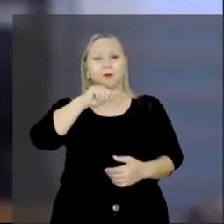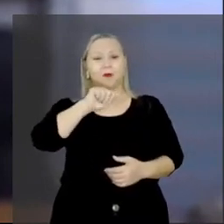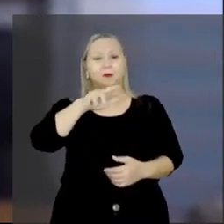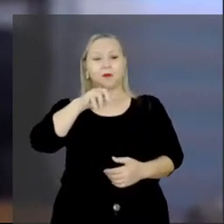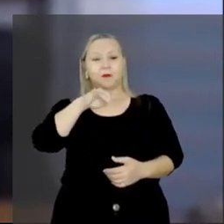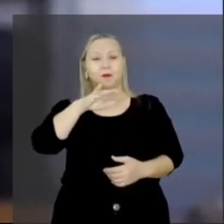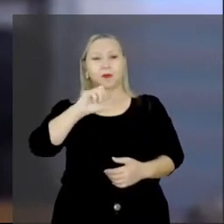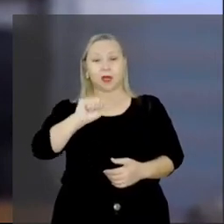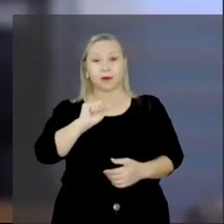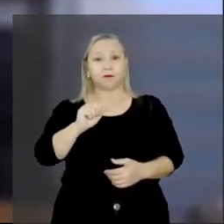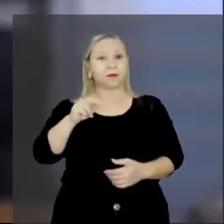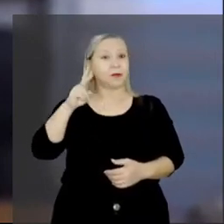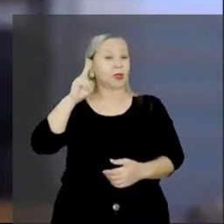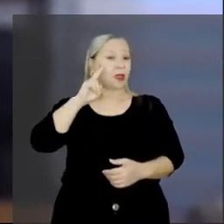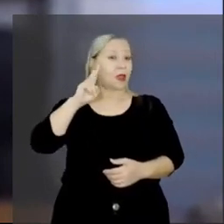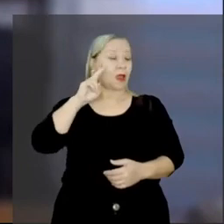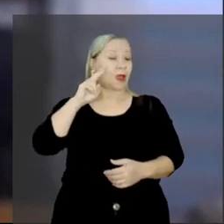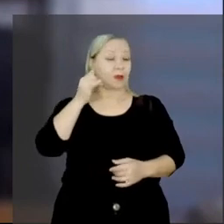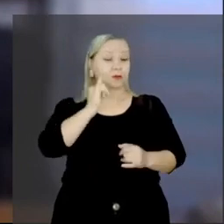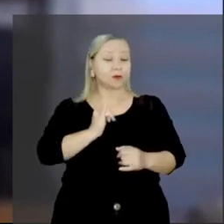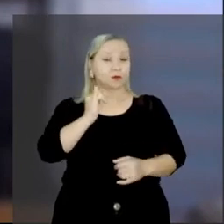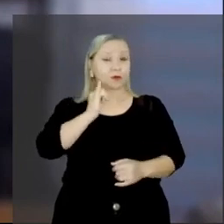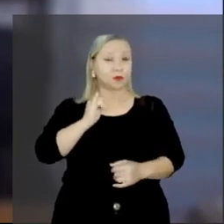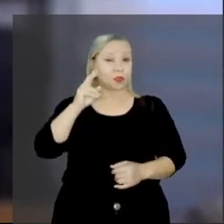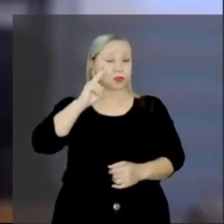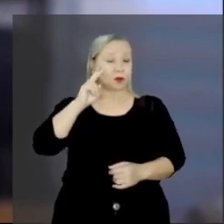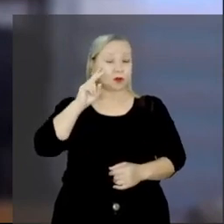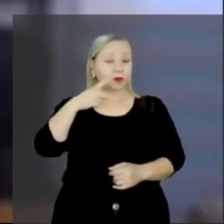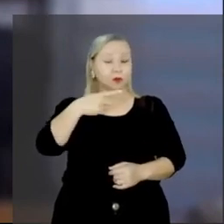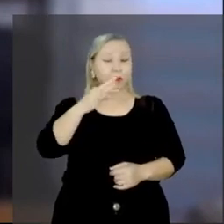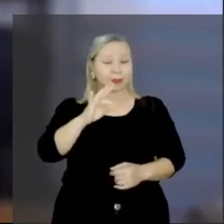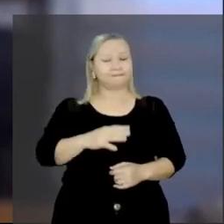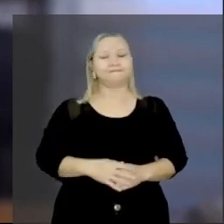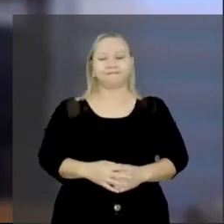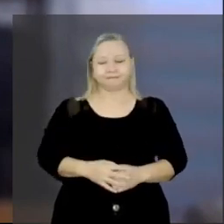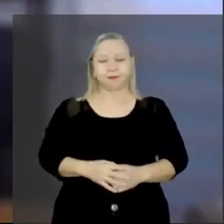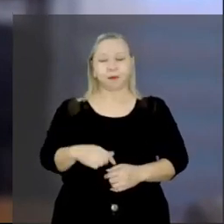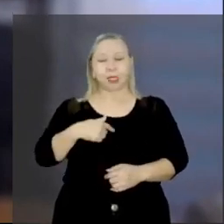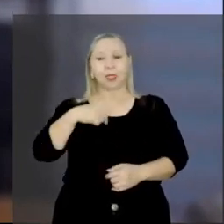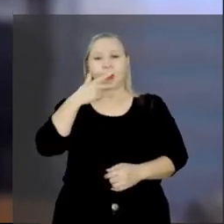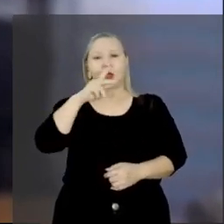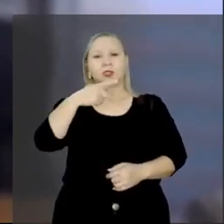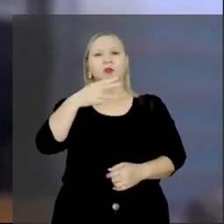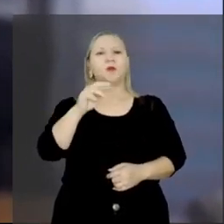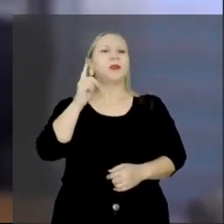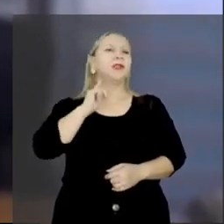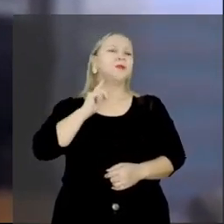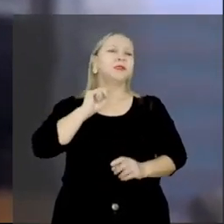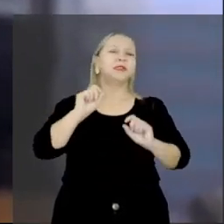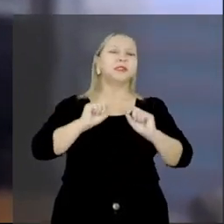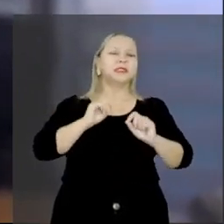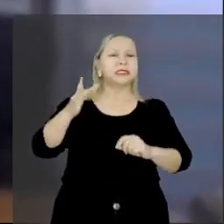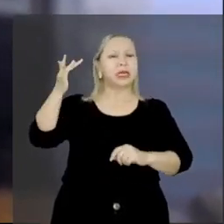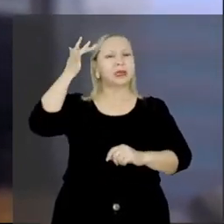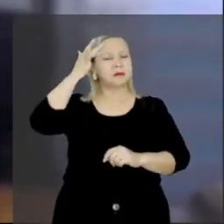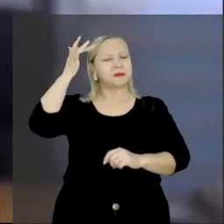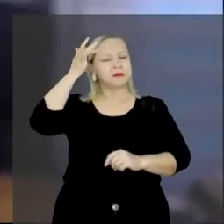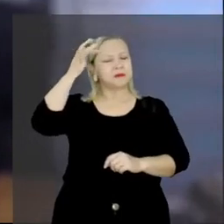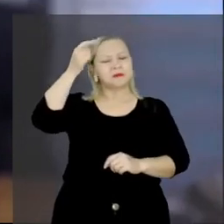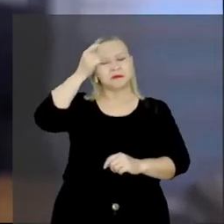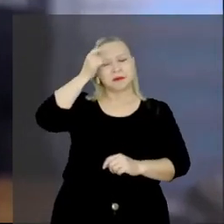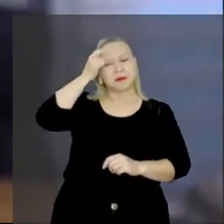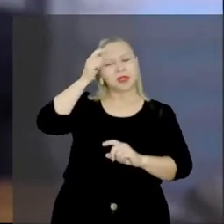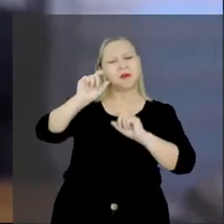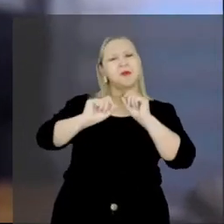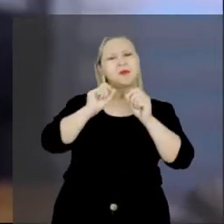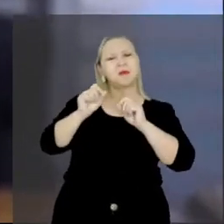então precisamos procurar com quem fazer aliança. Com quem que a gente pode fazer aliança hoje em Minas Gerais? É com o Calil.